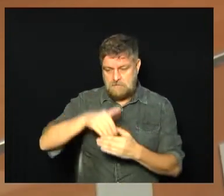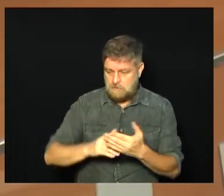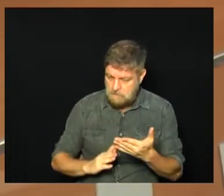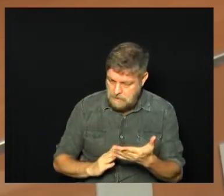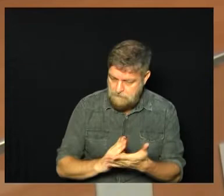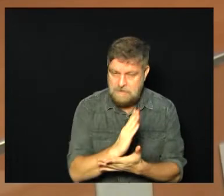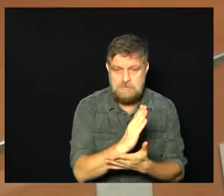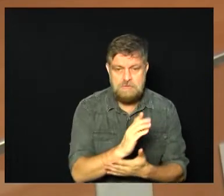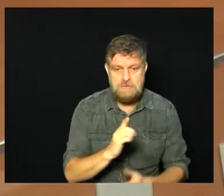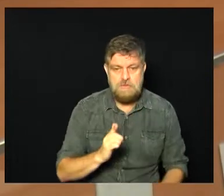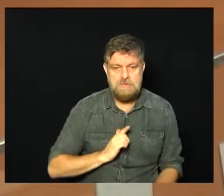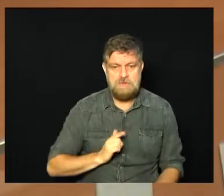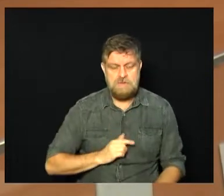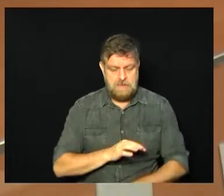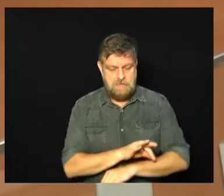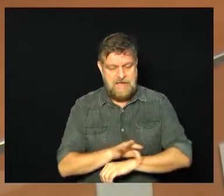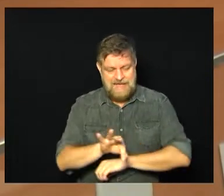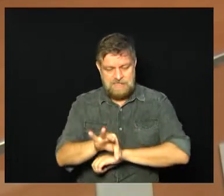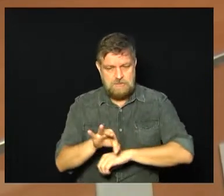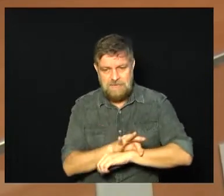com ART